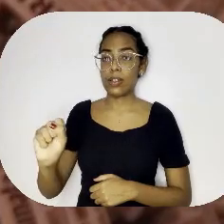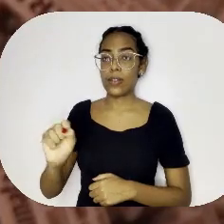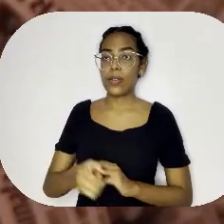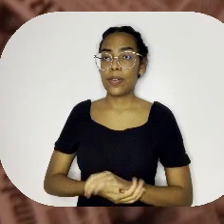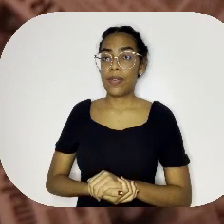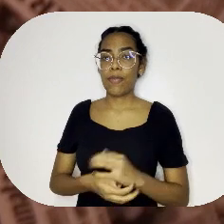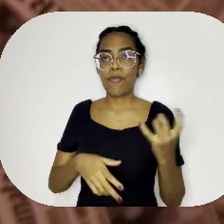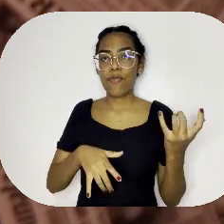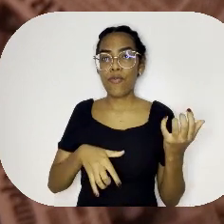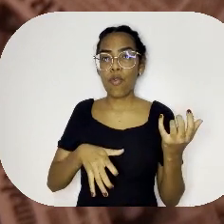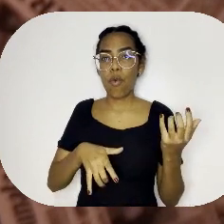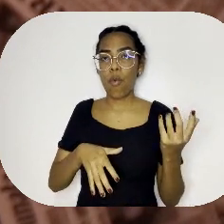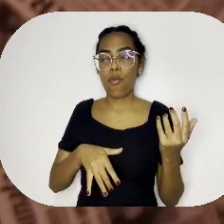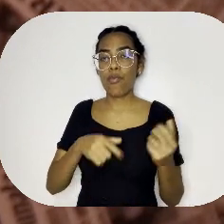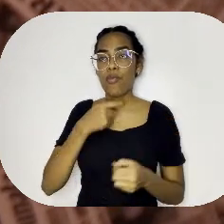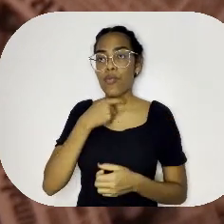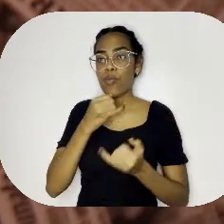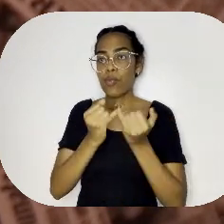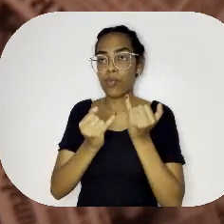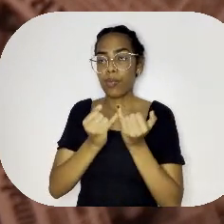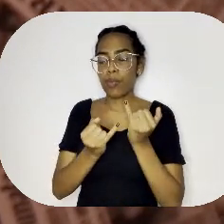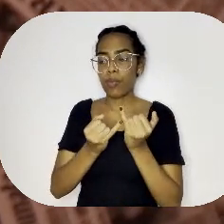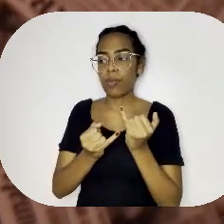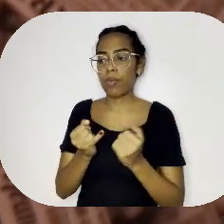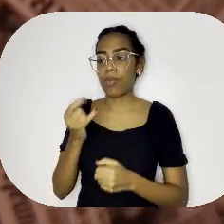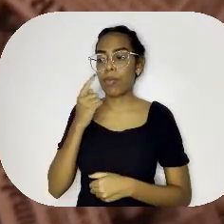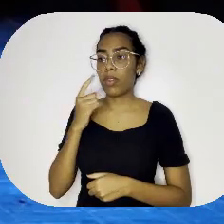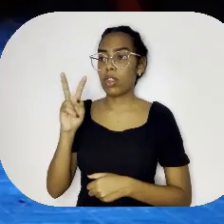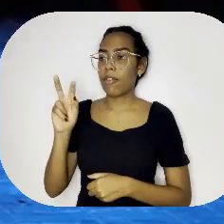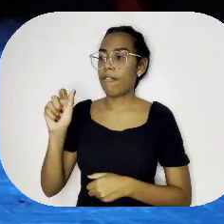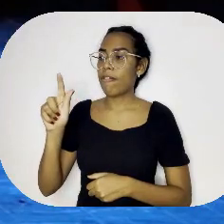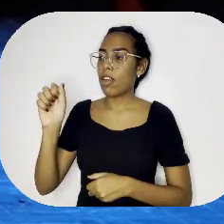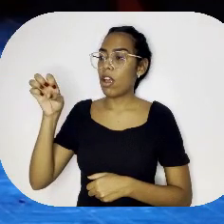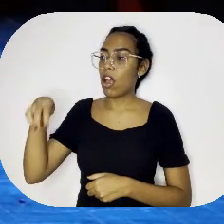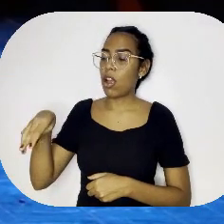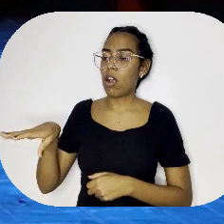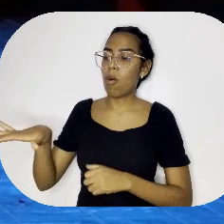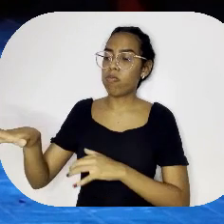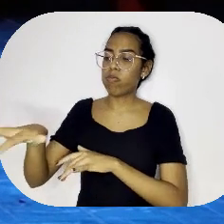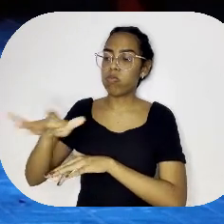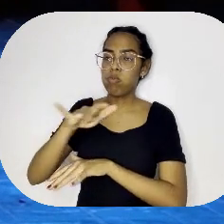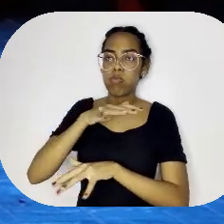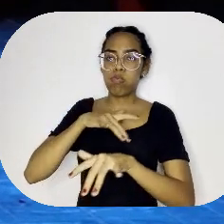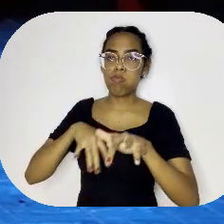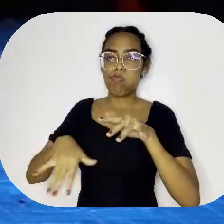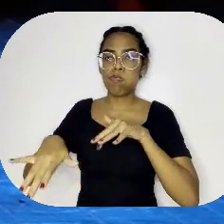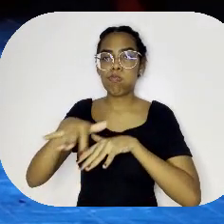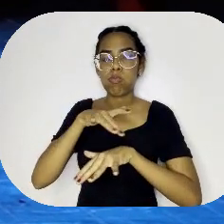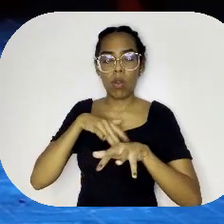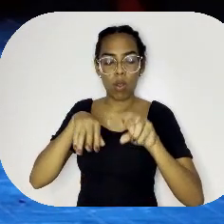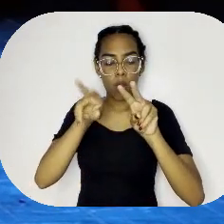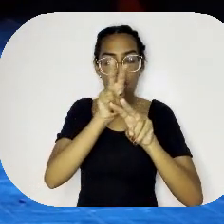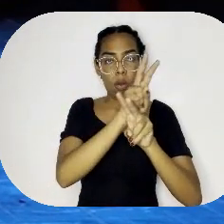violões, vozes veladas, vagam nos velhos vórtices velozes,